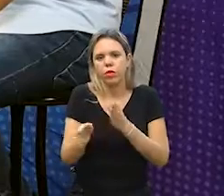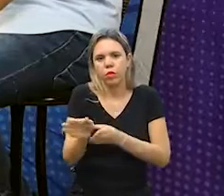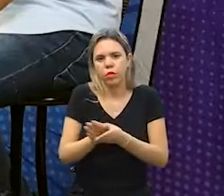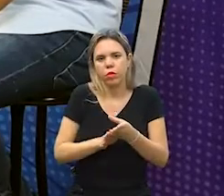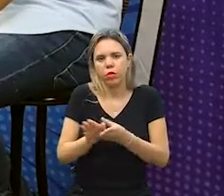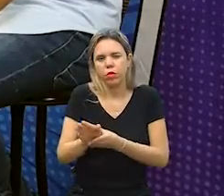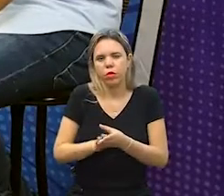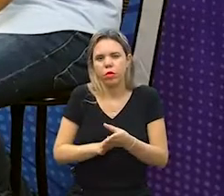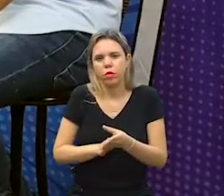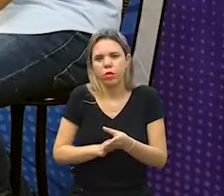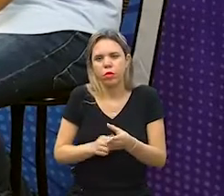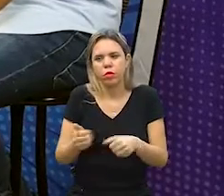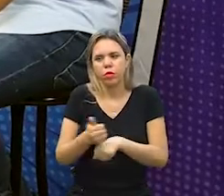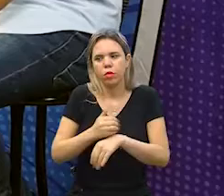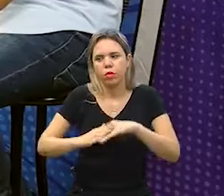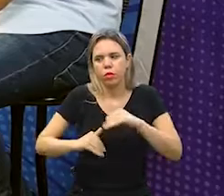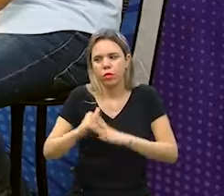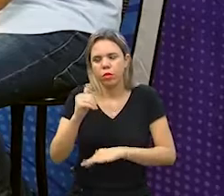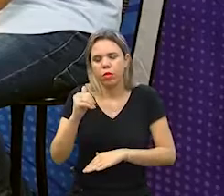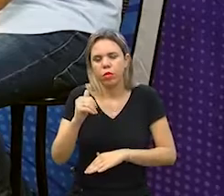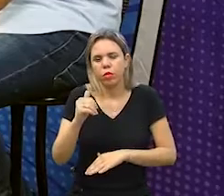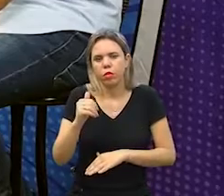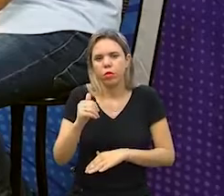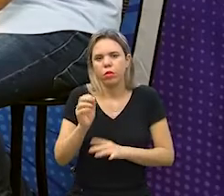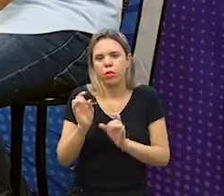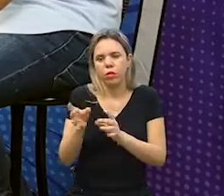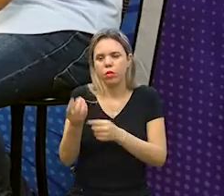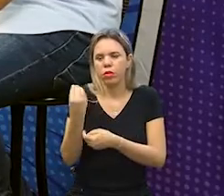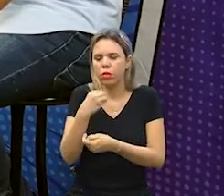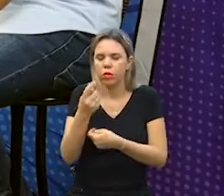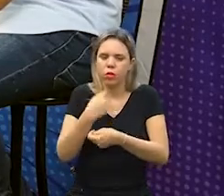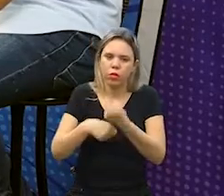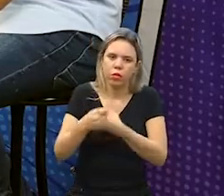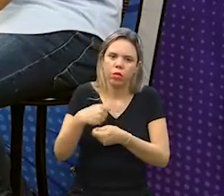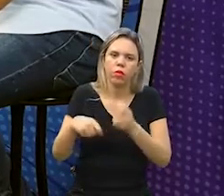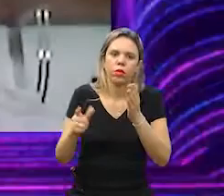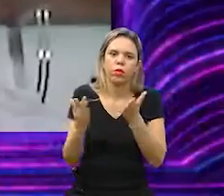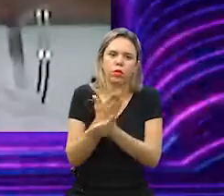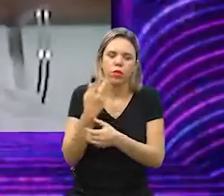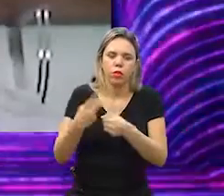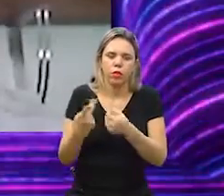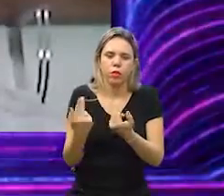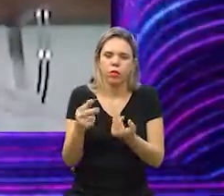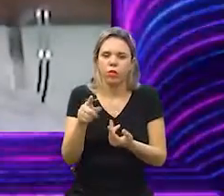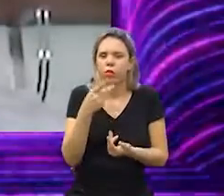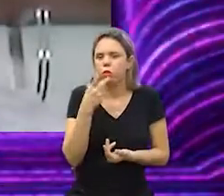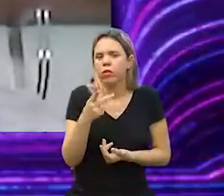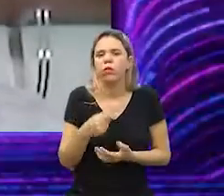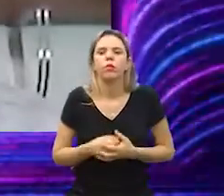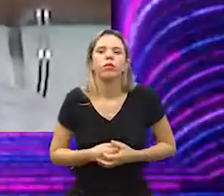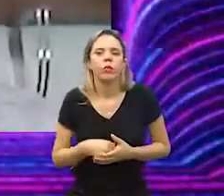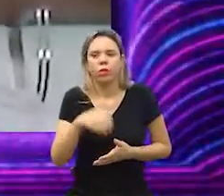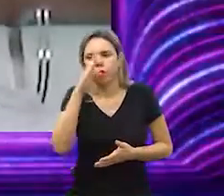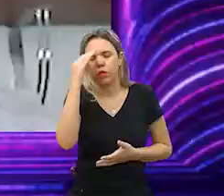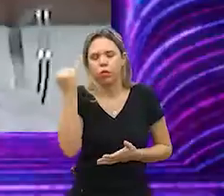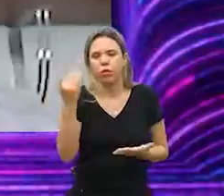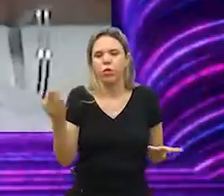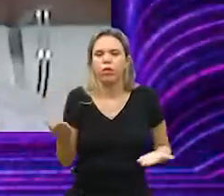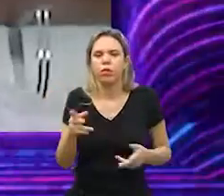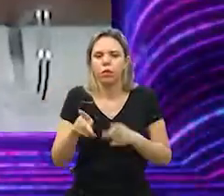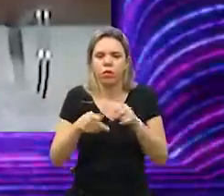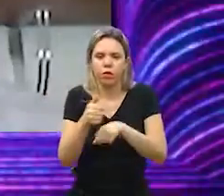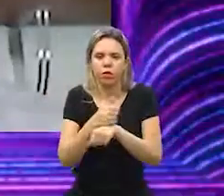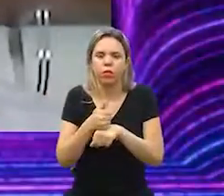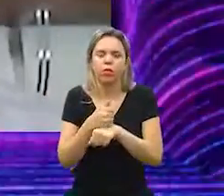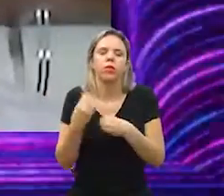orientação profissional, essa orientação comercial do livro como produto, como você disse, é fundamental, e o agente